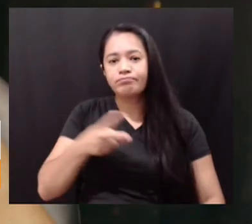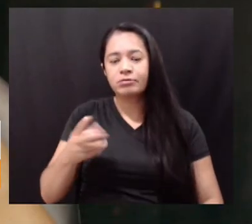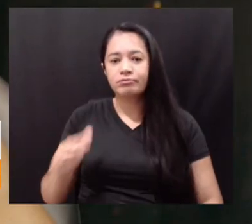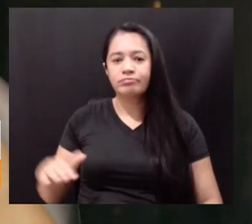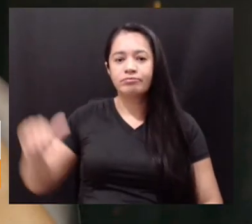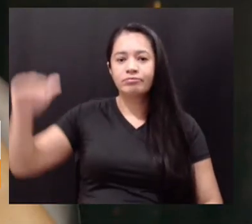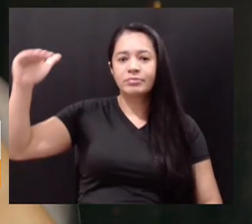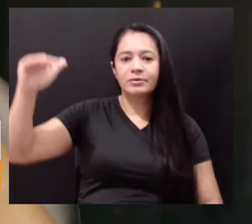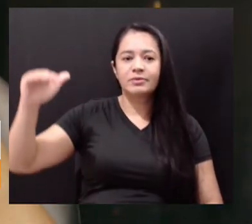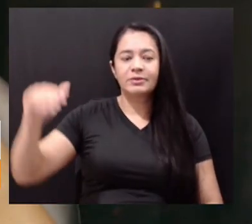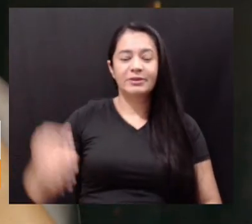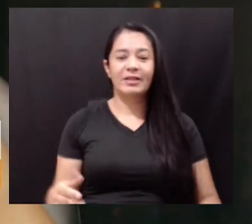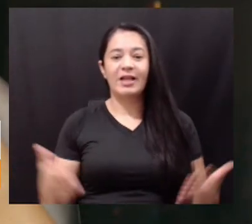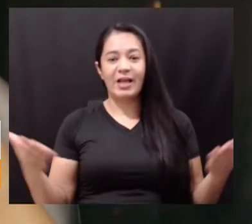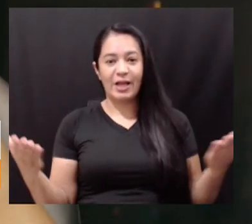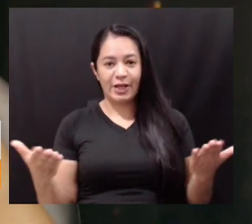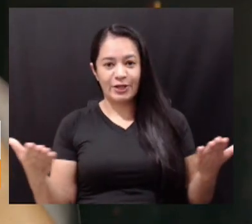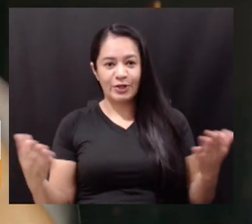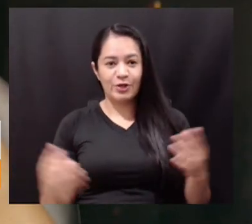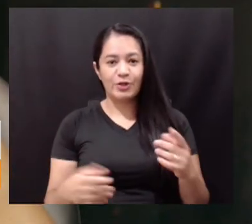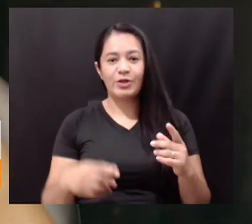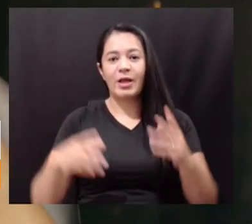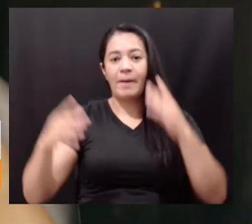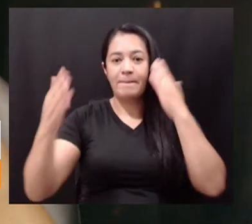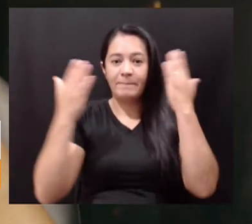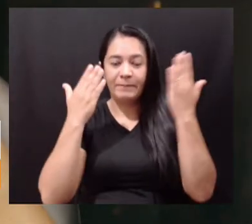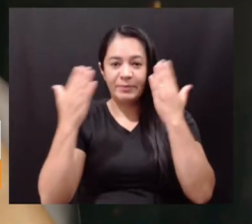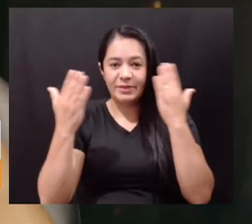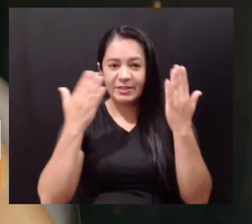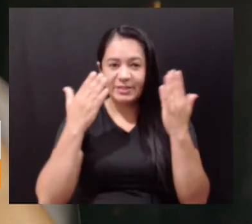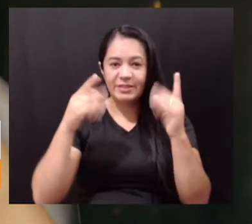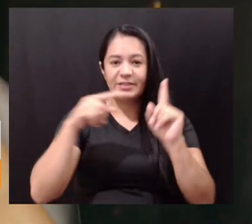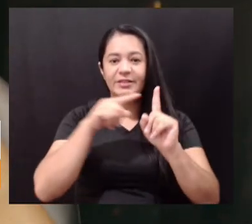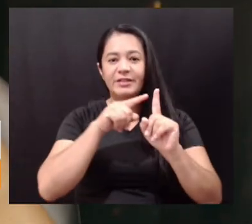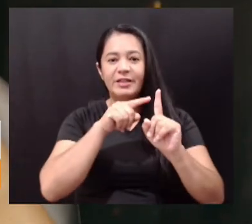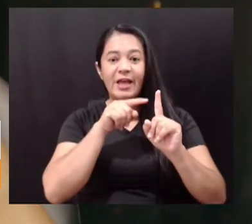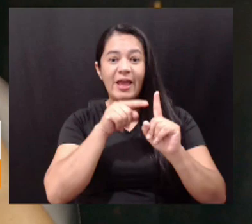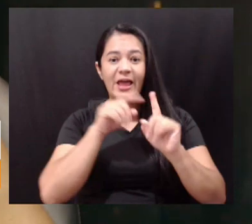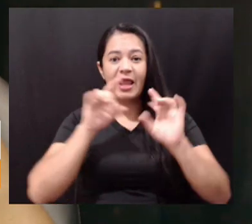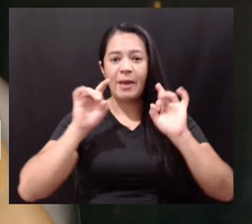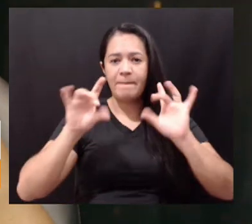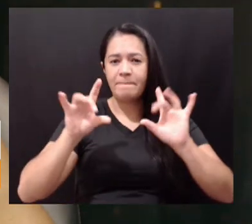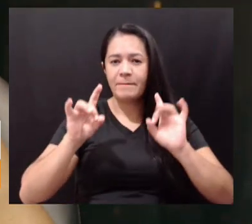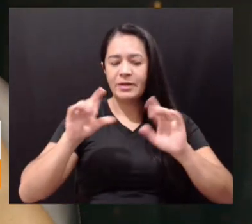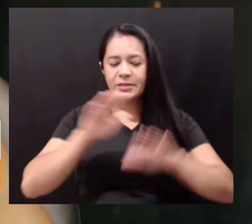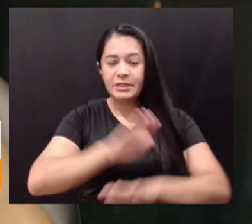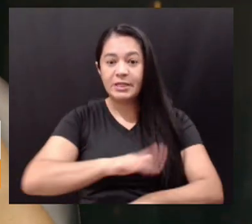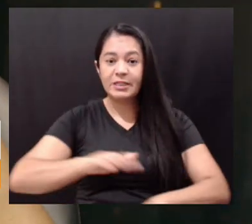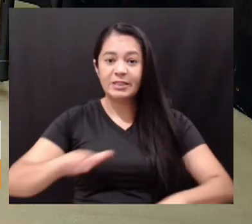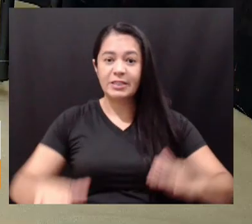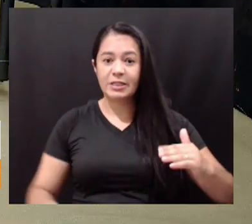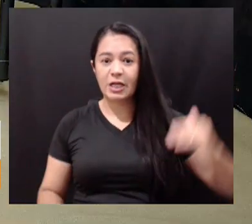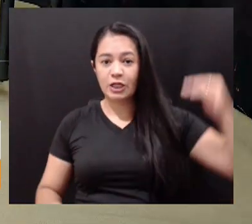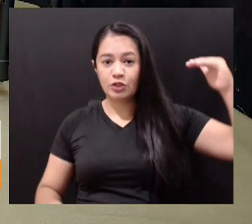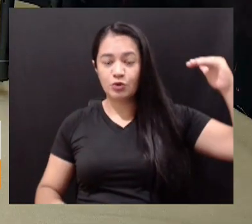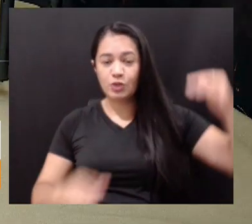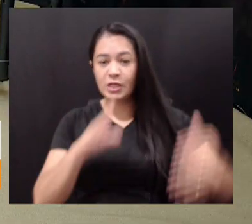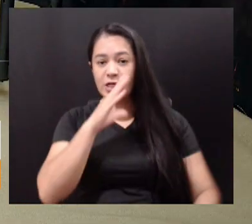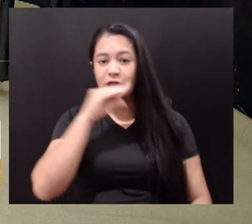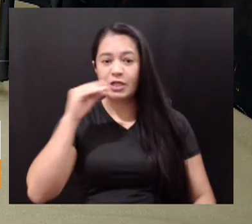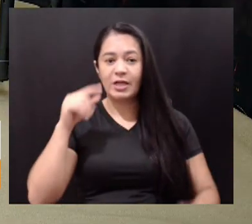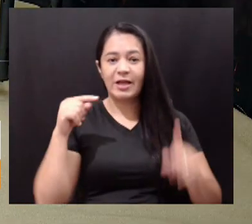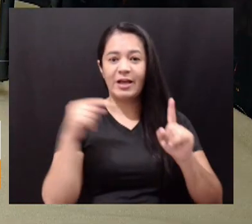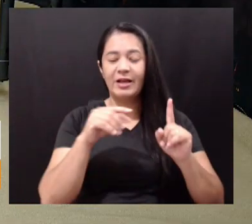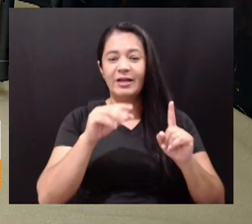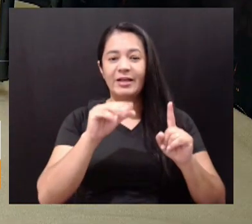Estúdio Câmara a psicóloga e psicanalista especializada em crianças, adultos e adolescentes, doutora a Marina